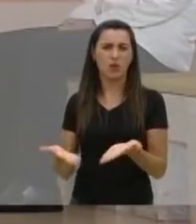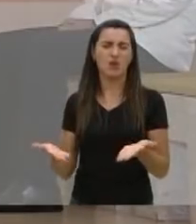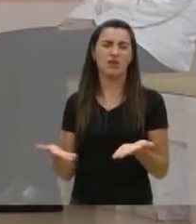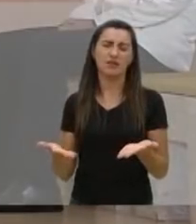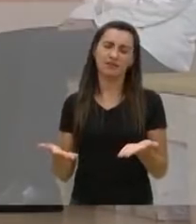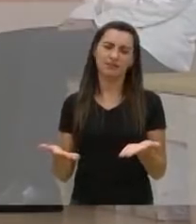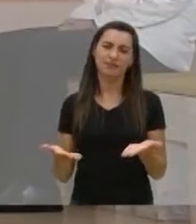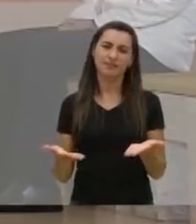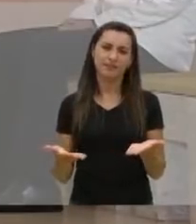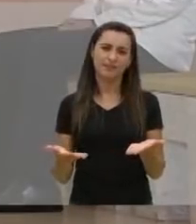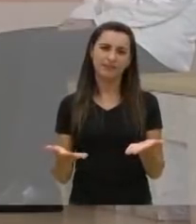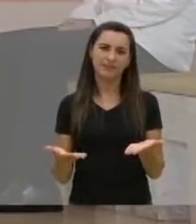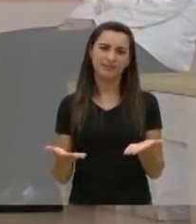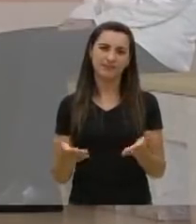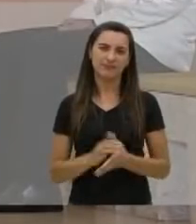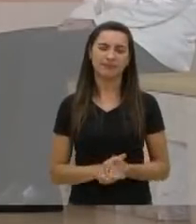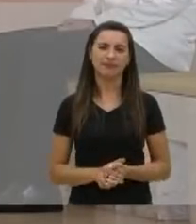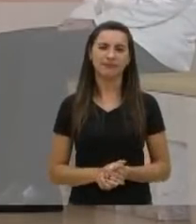Filhos queridos,